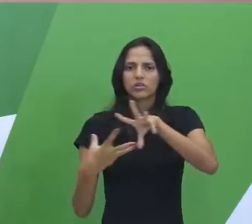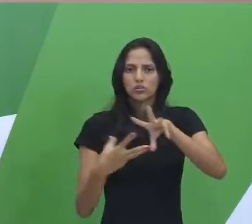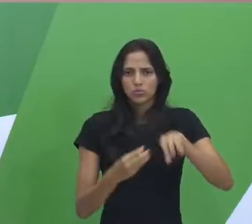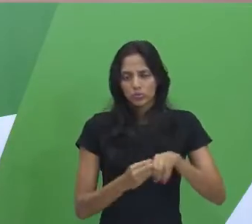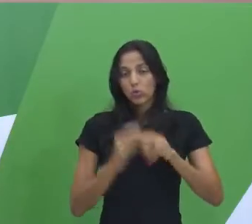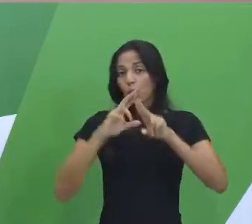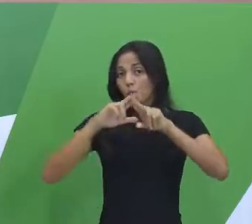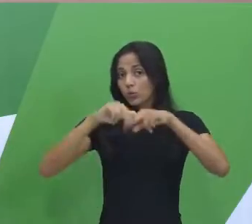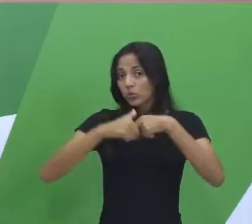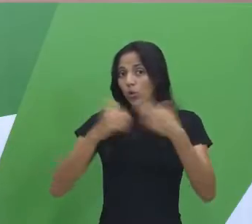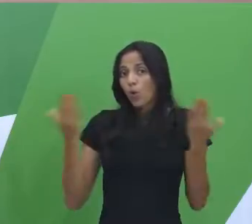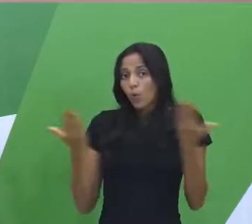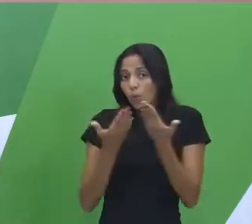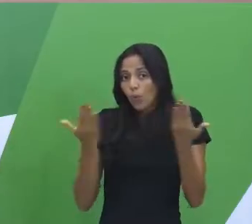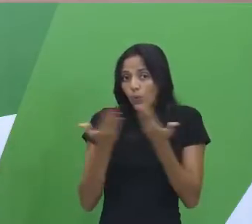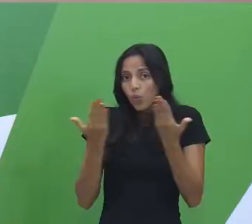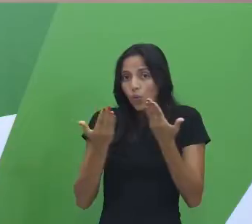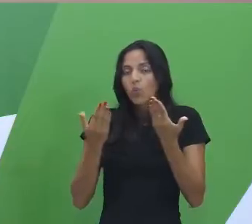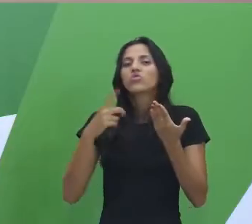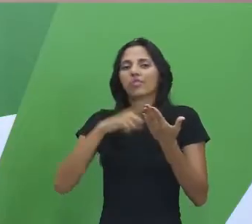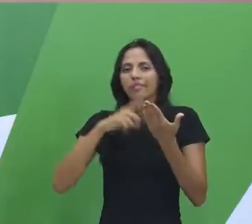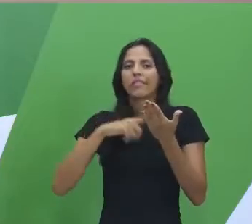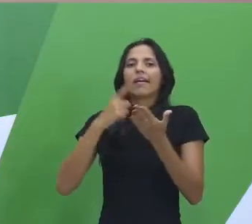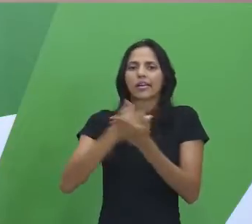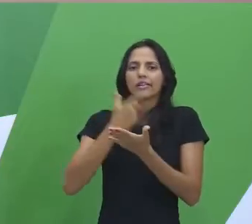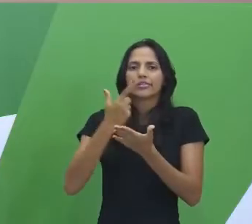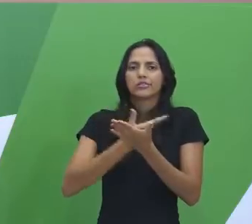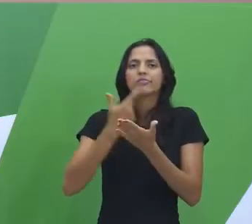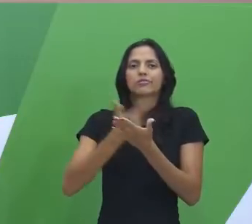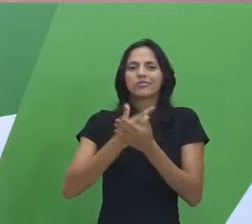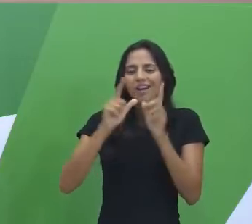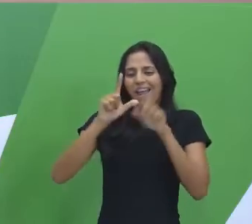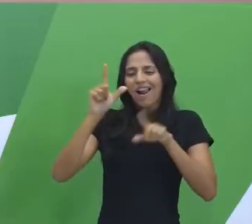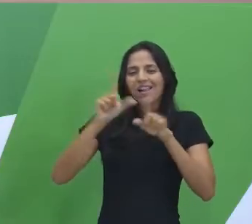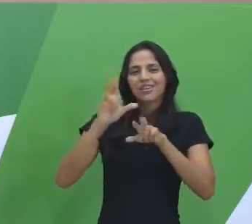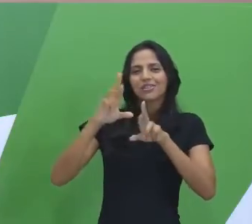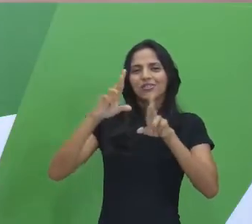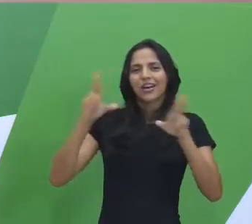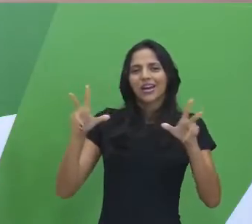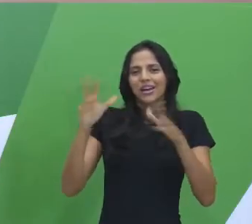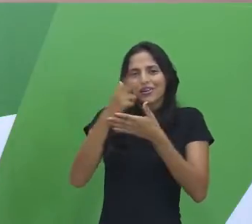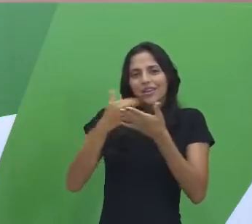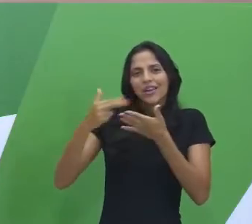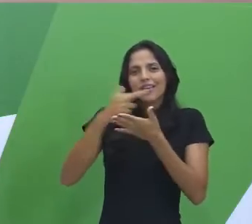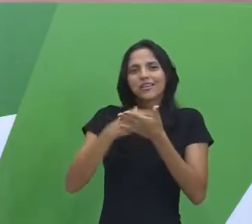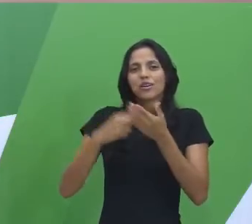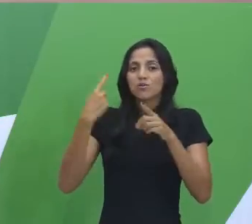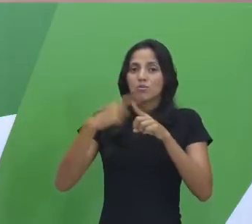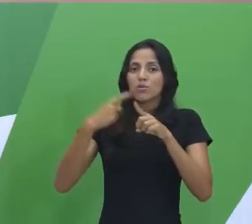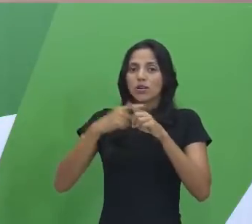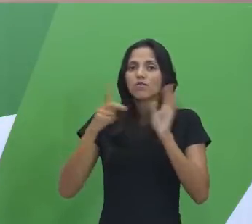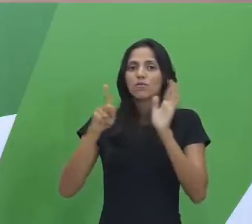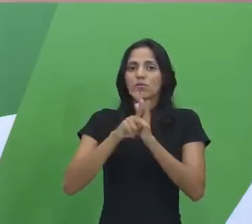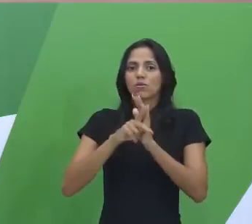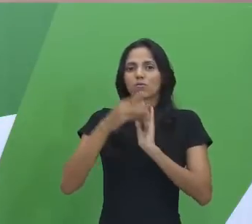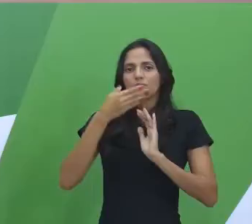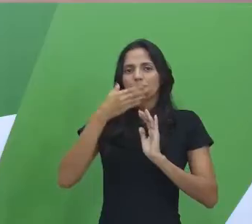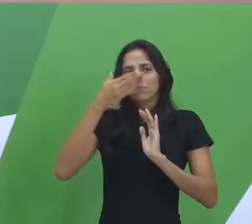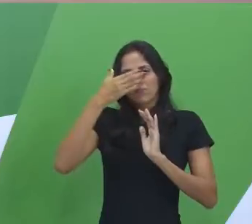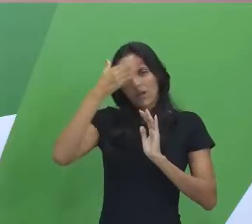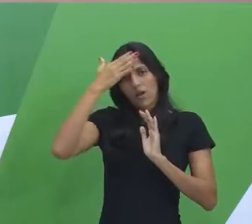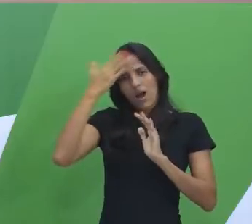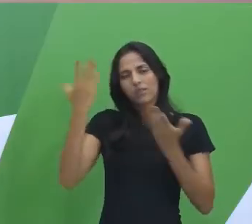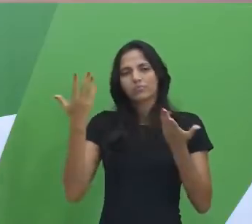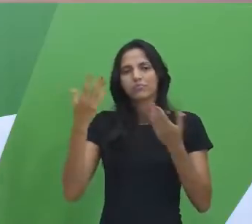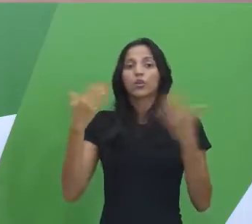dos manuscritos estão em árabe, apesar de serem oriundos de outras civilizações. E agora vamos começar a